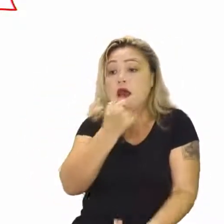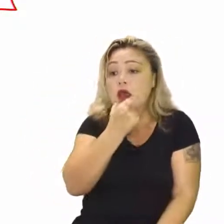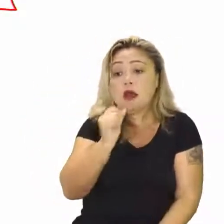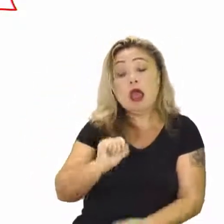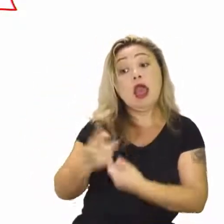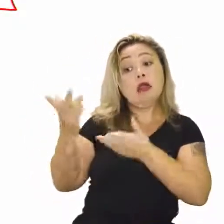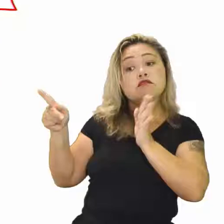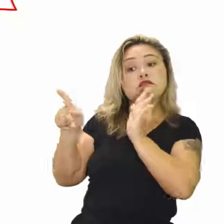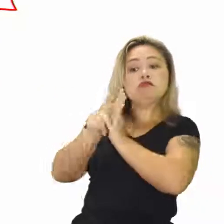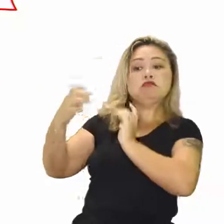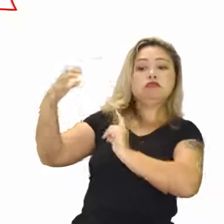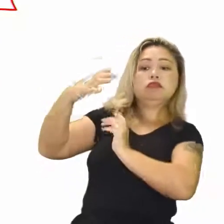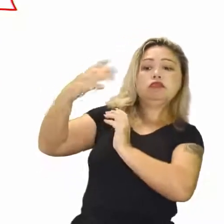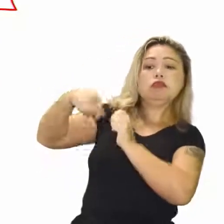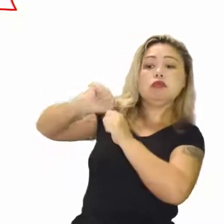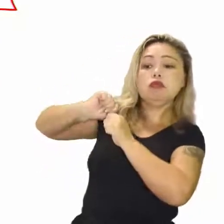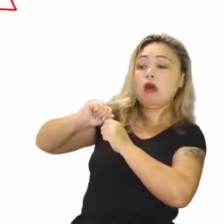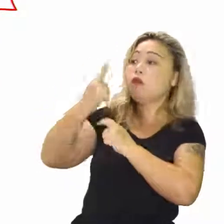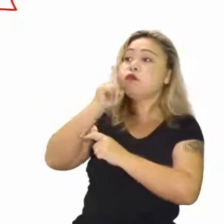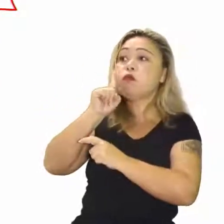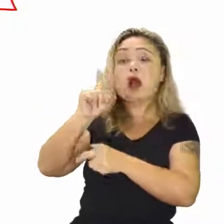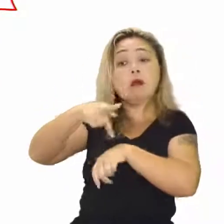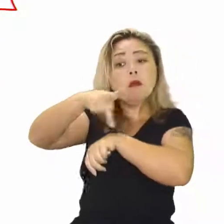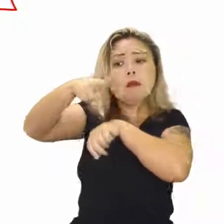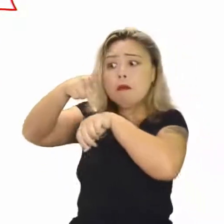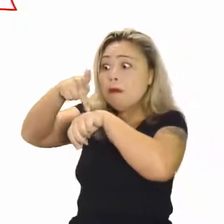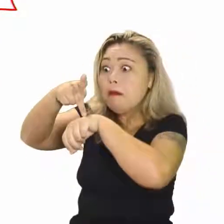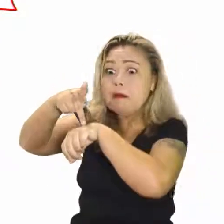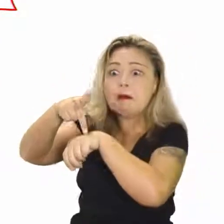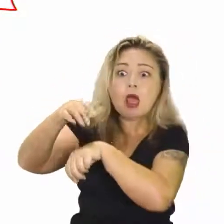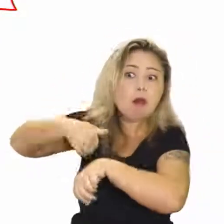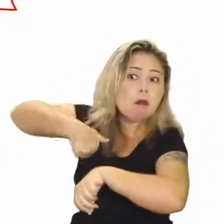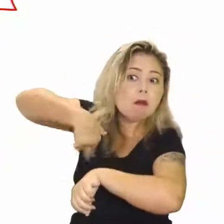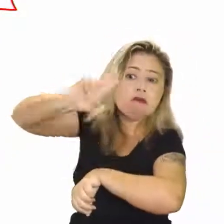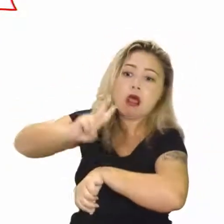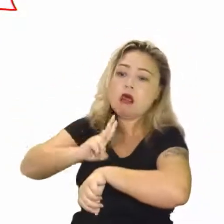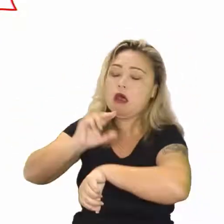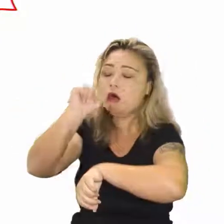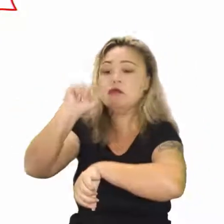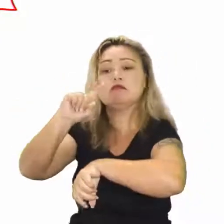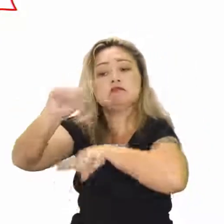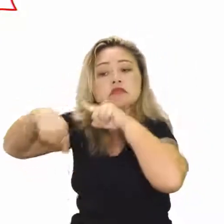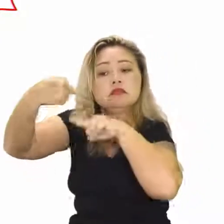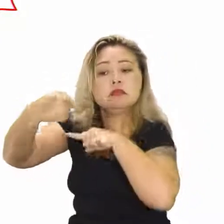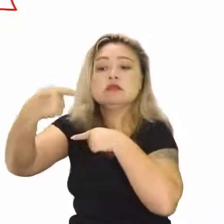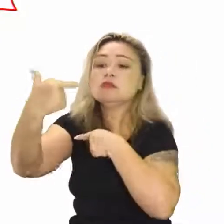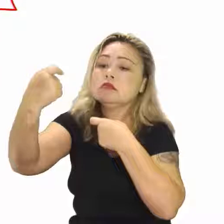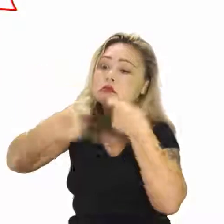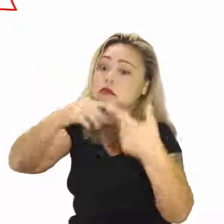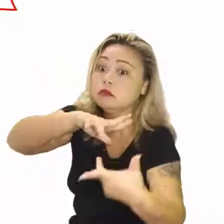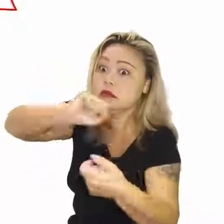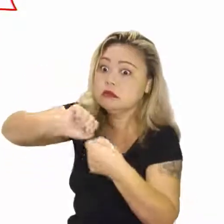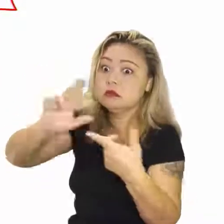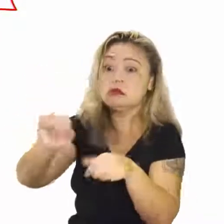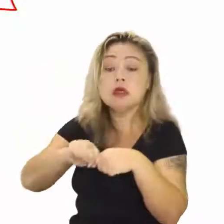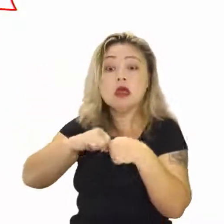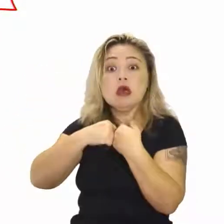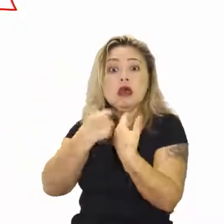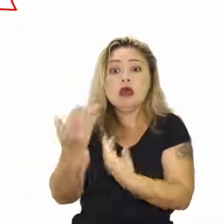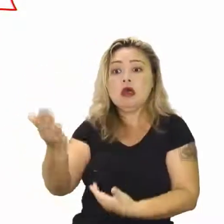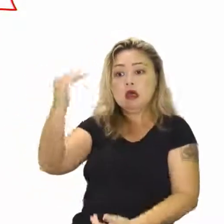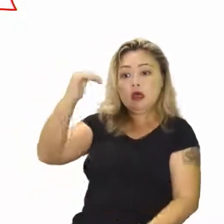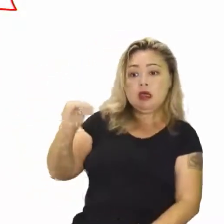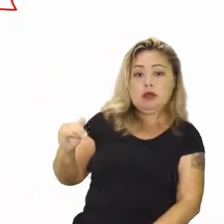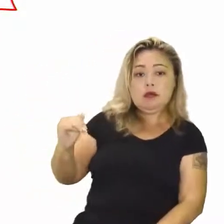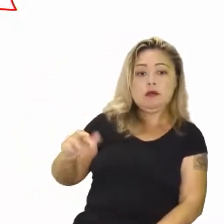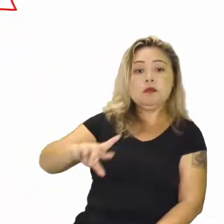influência norte-americana. Até porque é o país mais fortalecido após a Segunda Guerra Mundial. E a